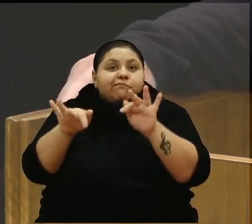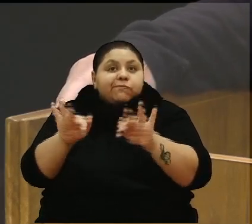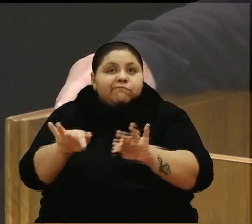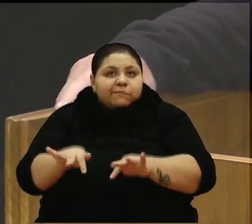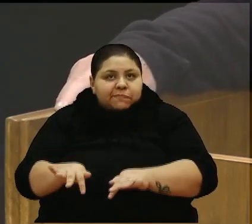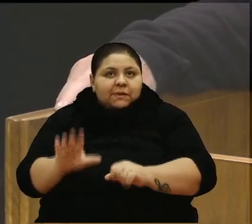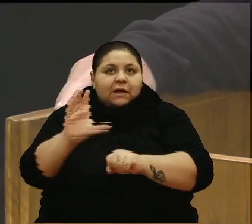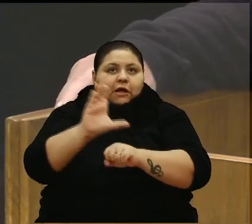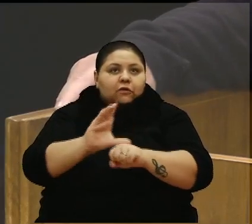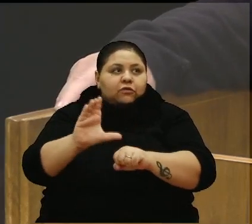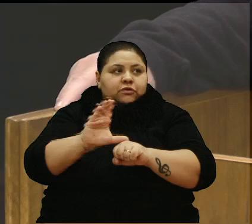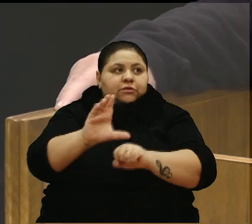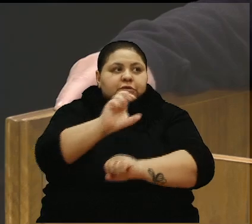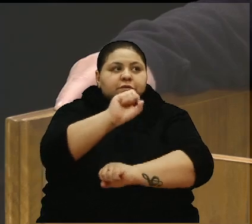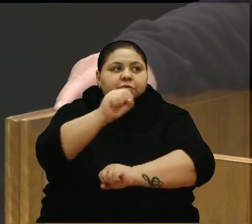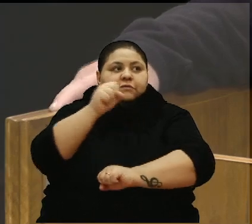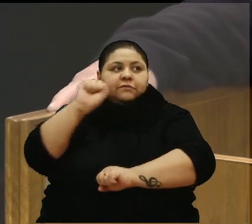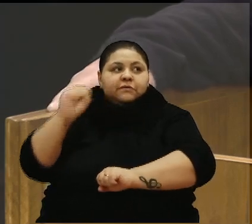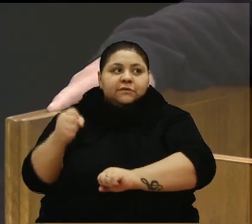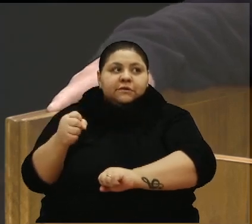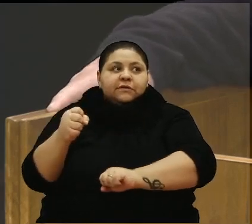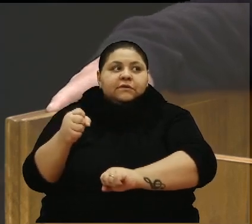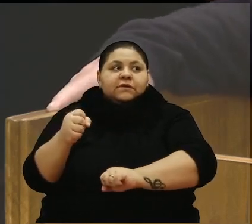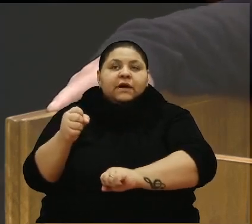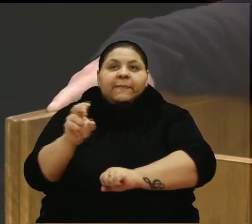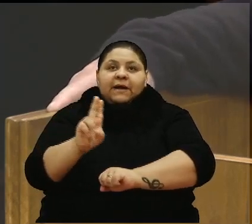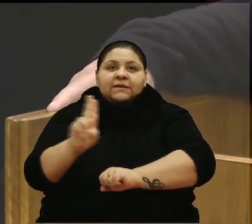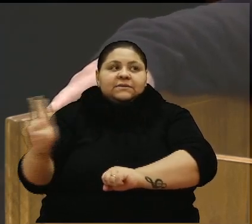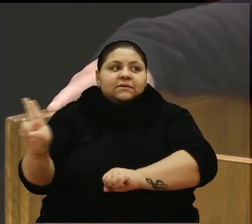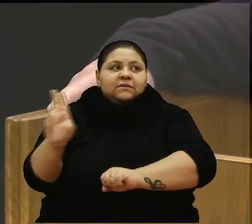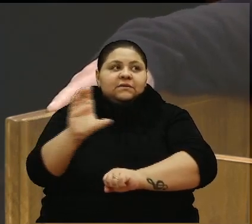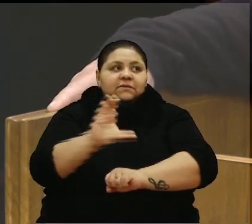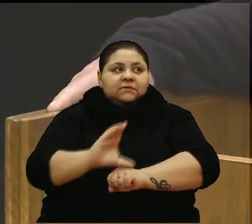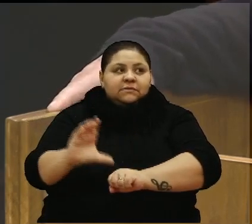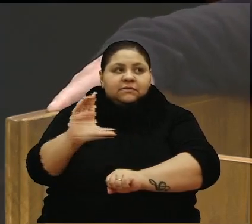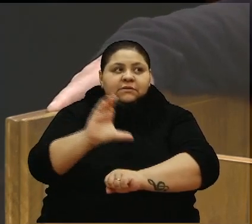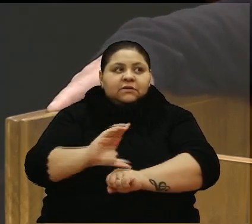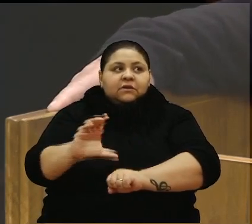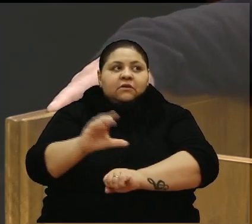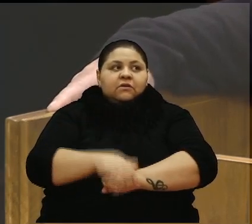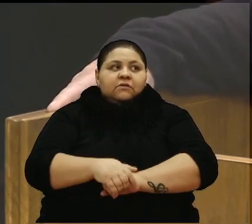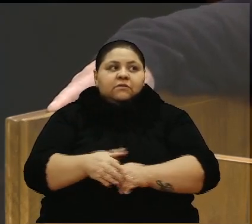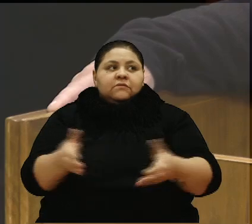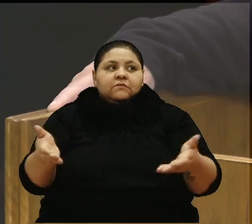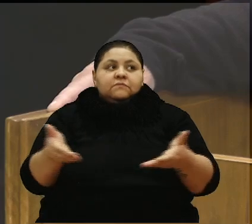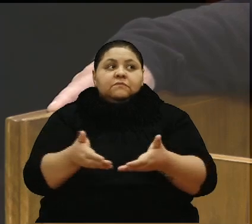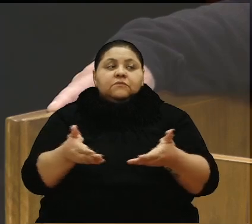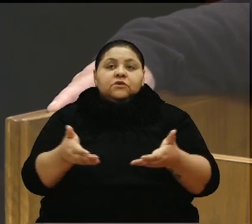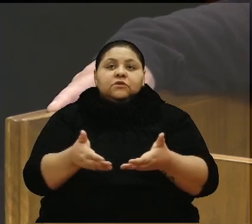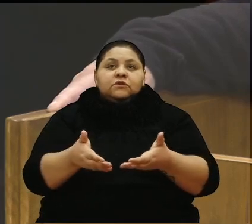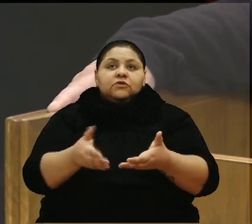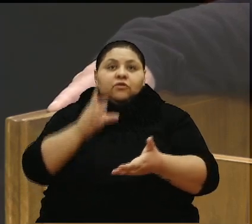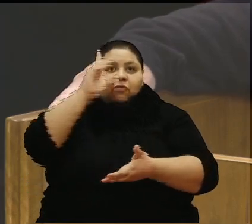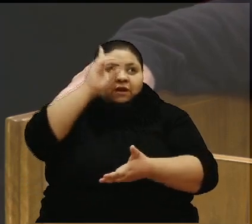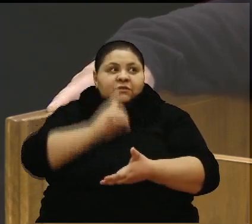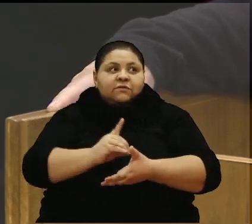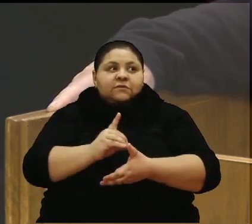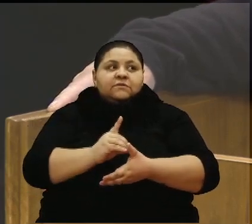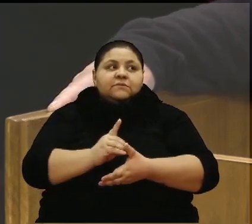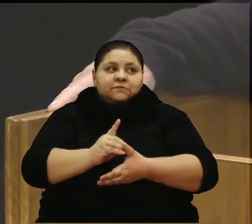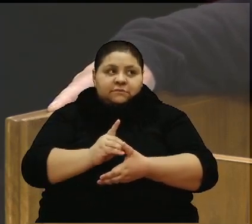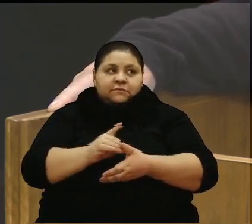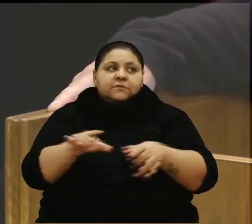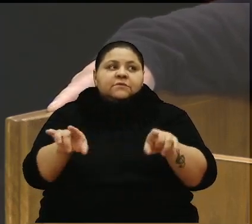88, a chamada Constituição Cidadã, destruindo os direitos adquiridos,